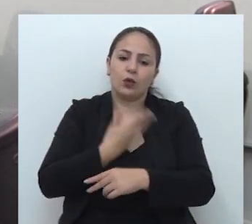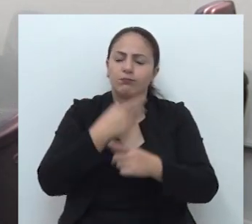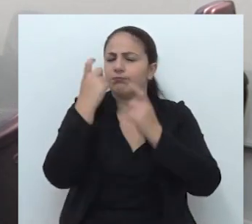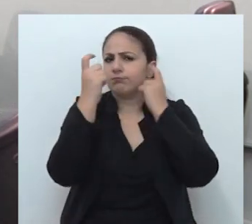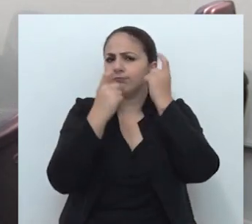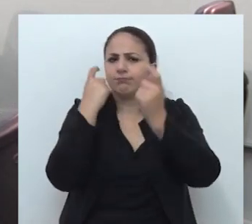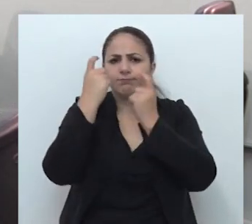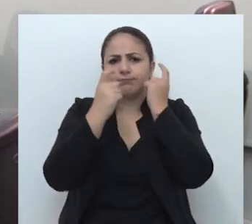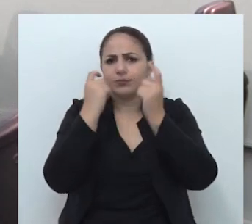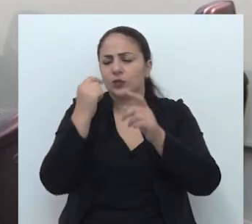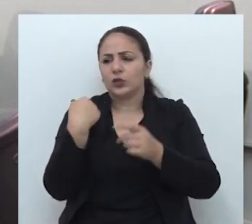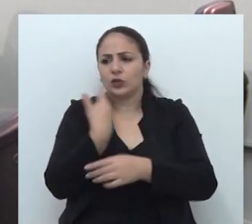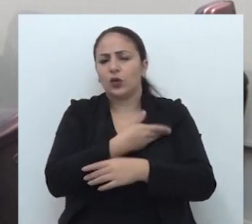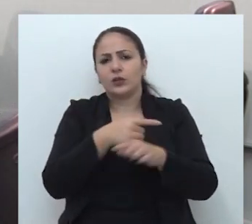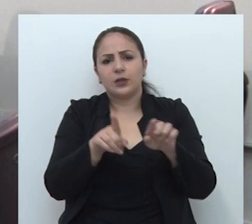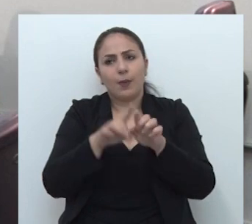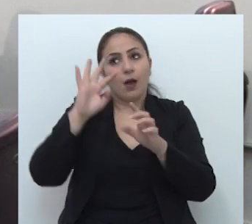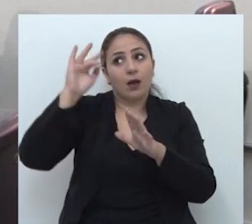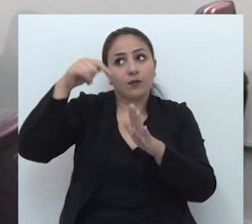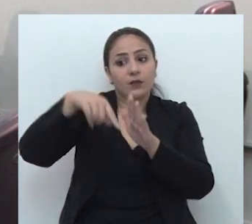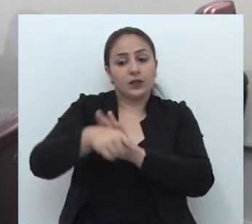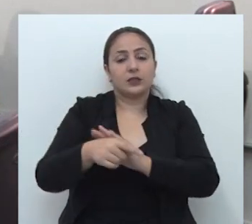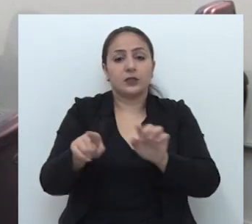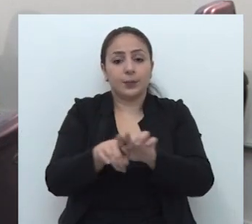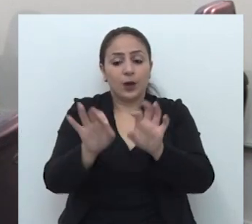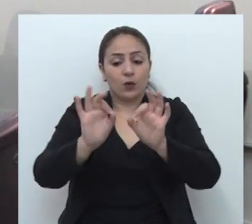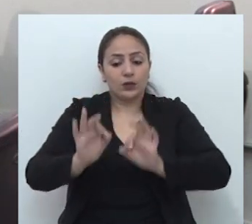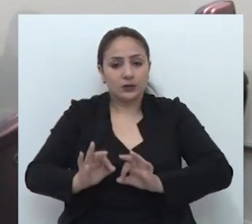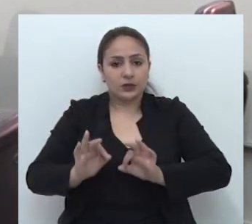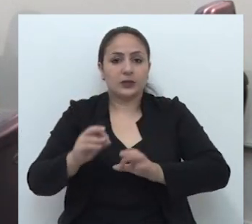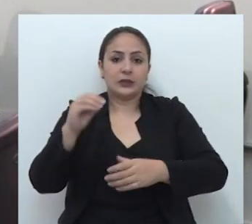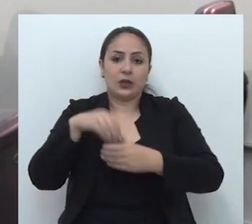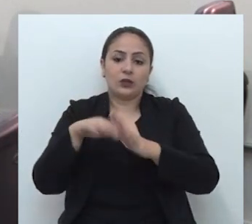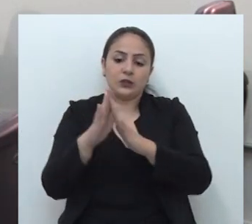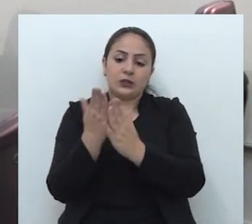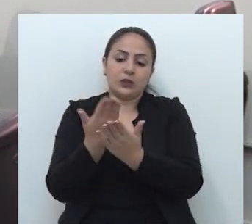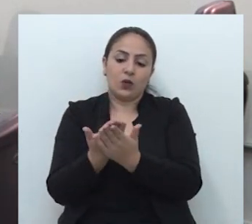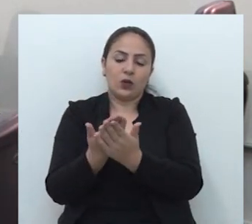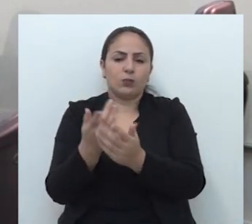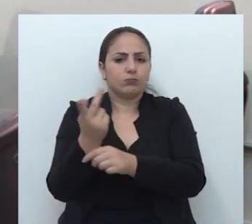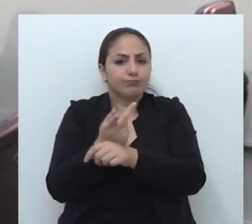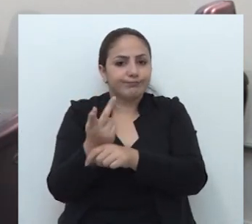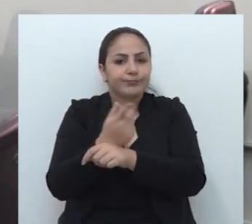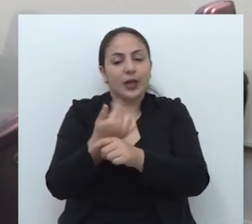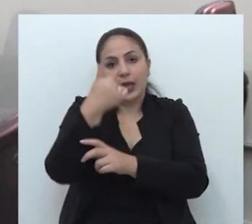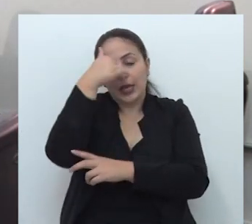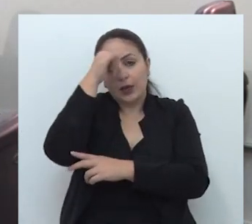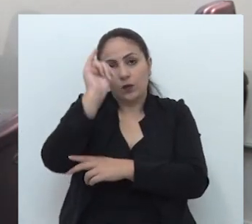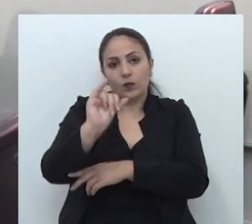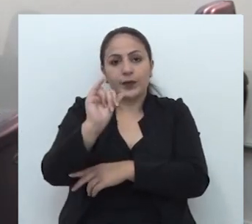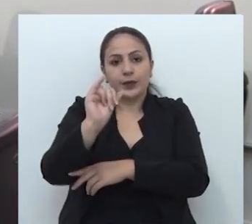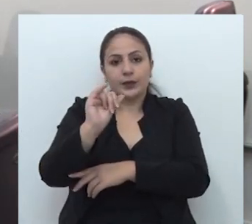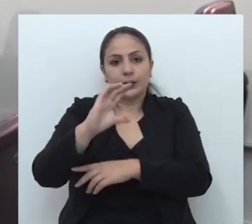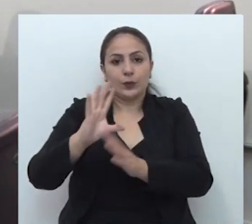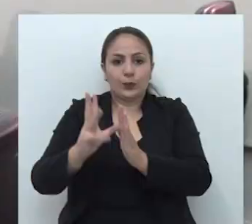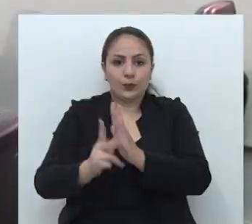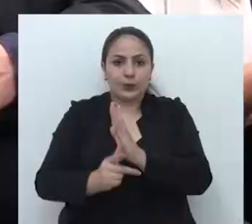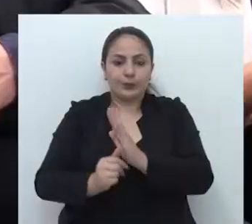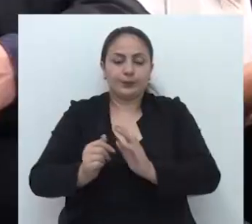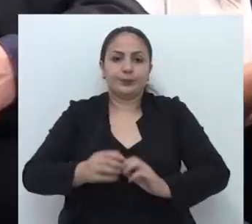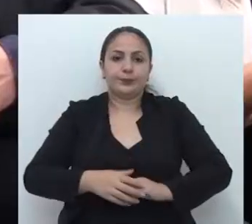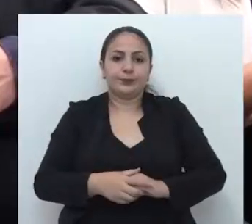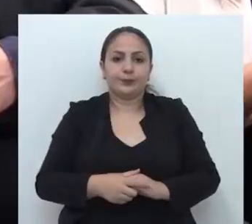essa preocupação, nós temos esta reflexão organizada, feita nas escolas, buscando a prevenção da